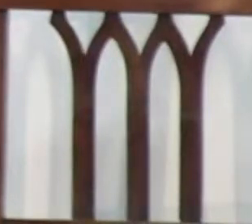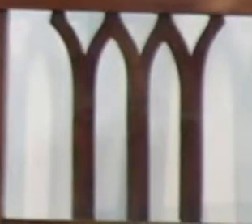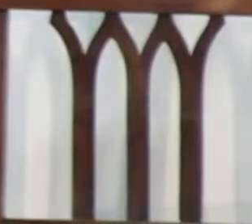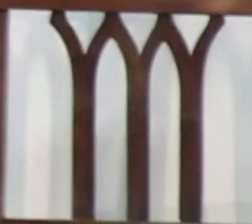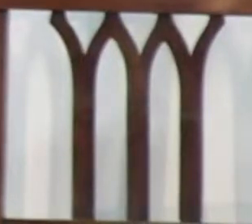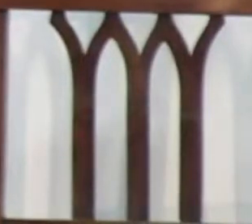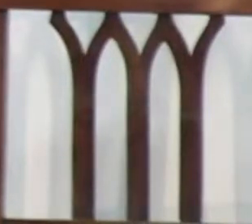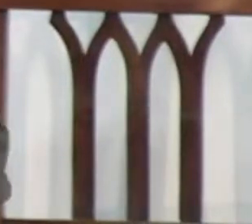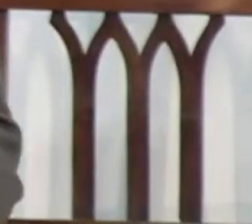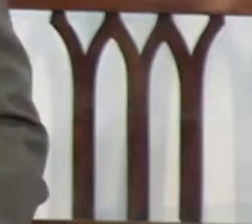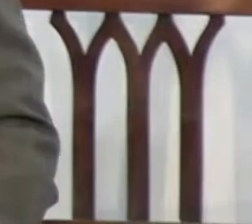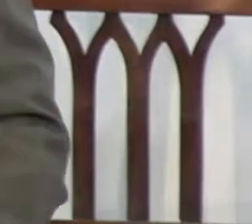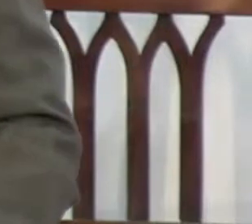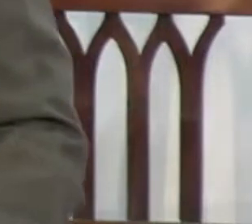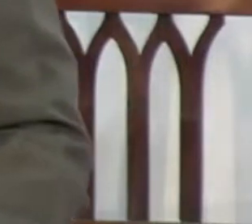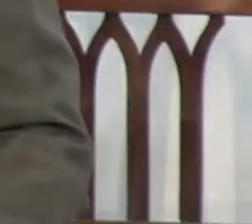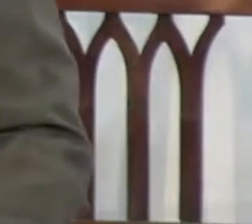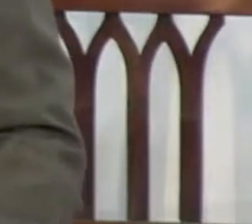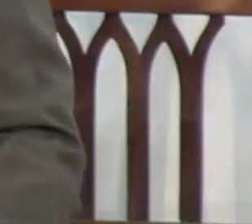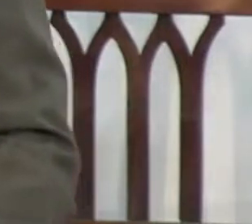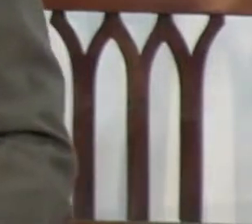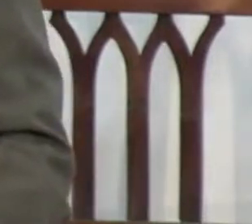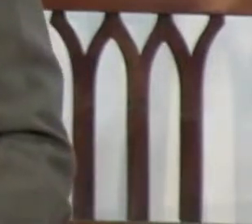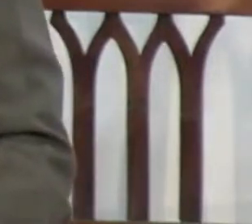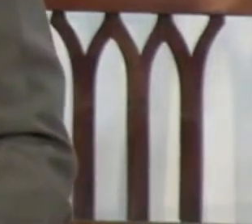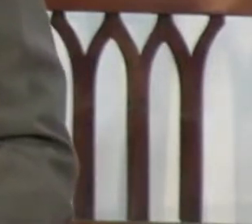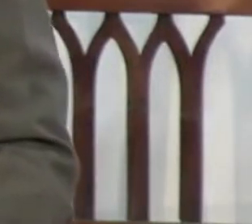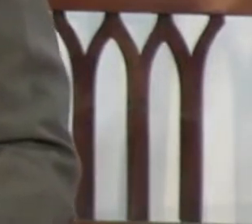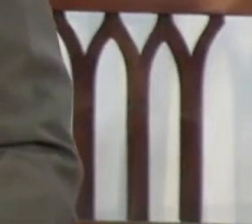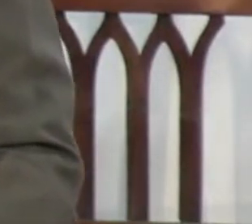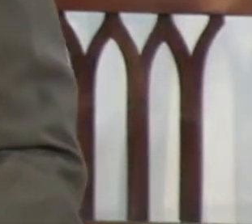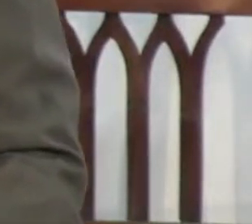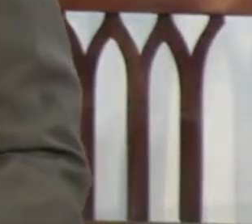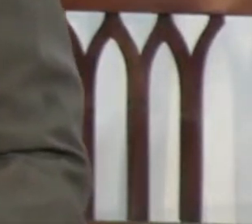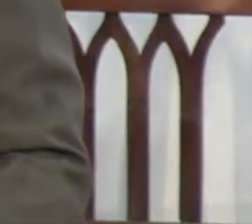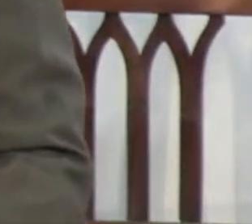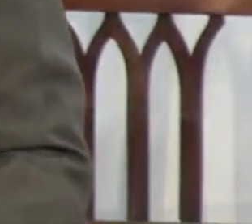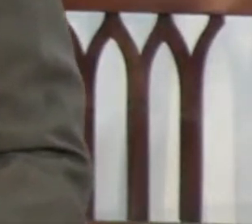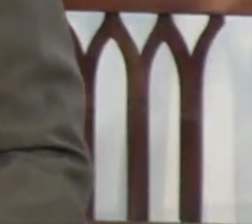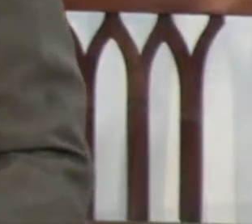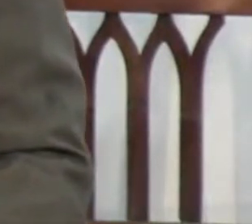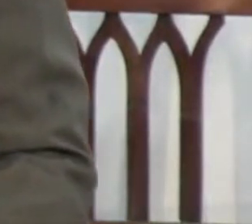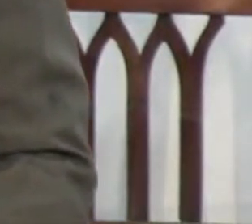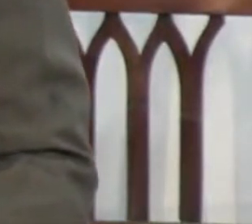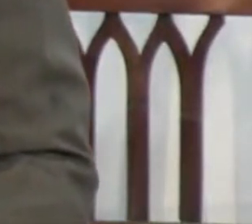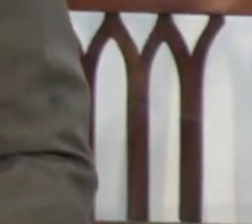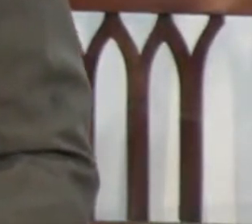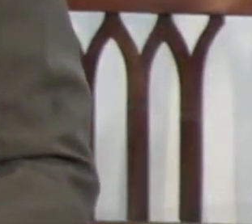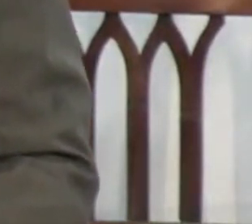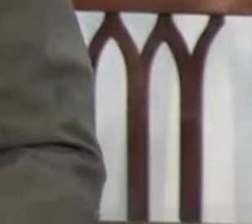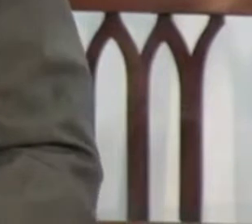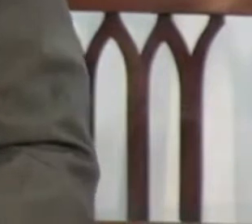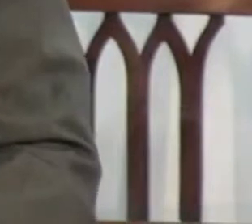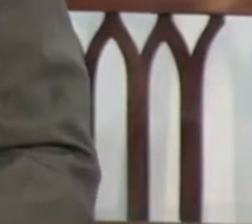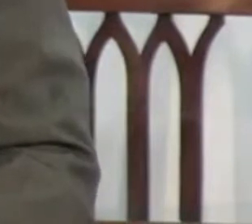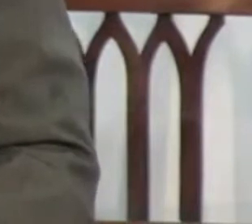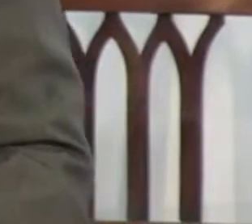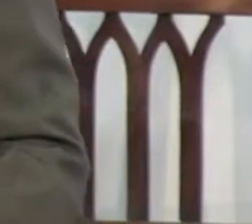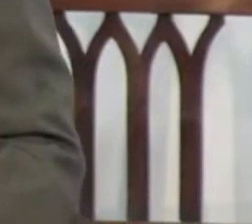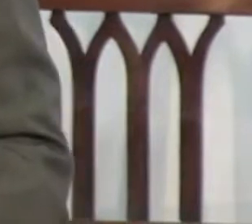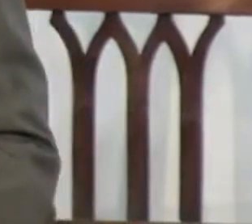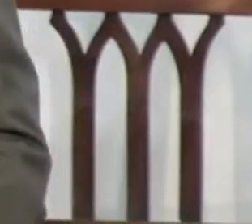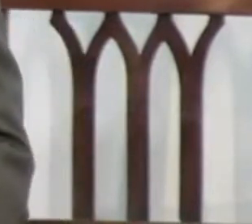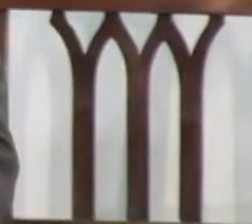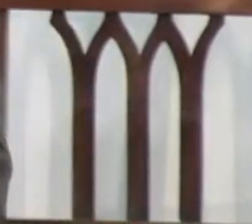ser. Mas o verdadeiro Evangelho exalta a Deus. Ele é